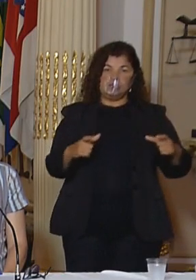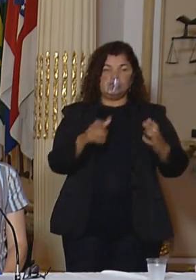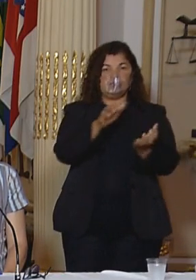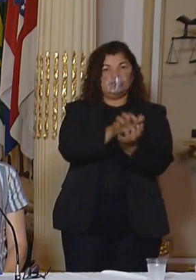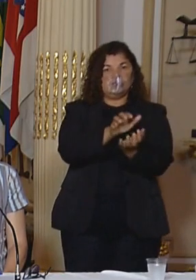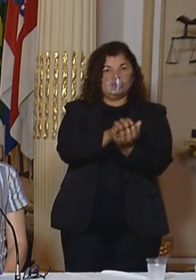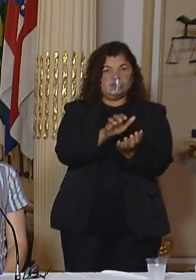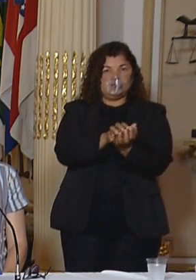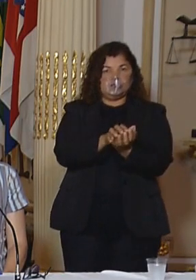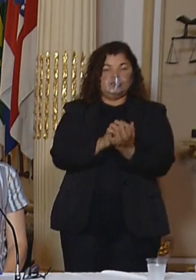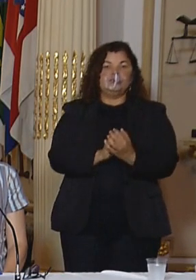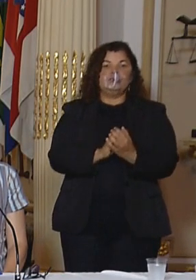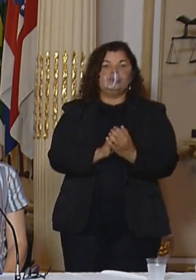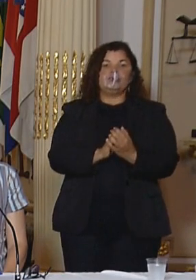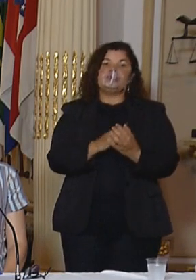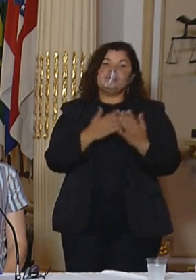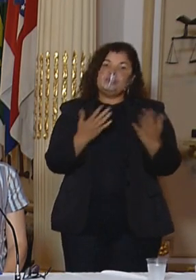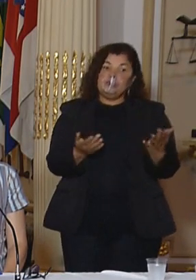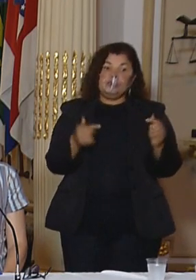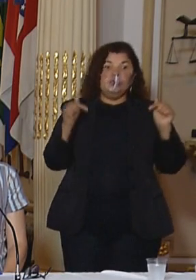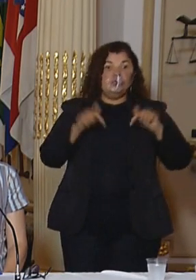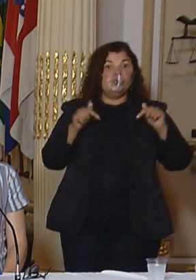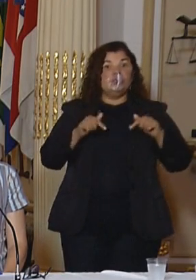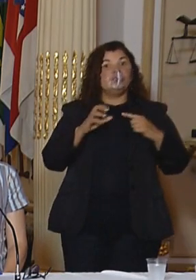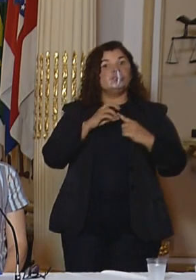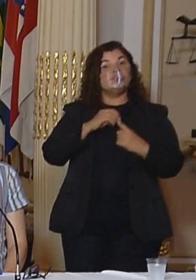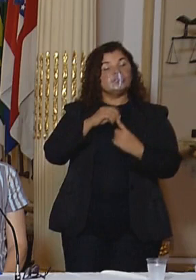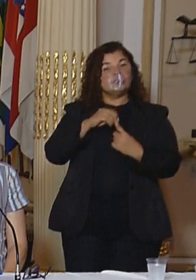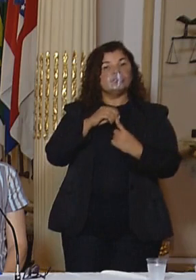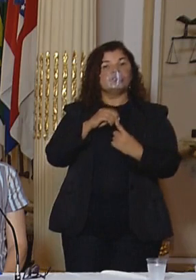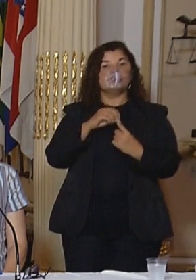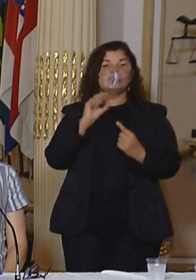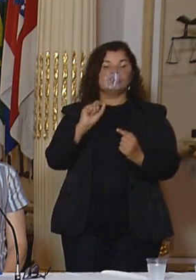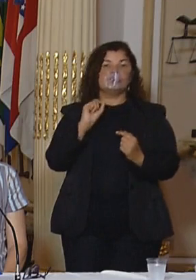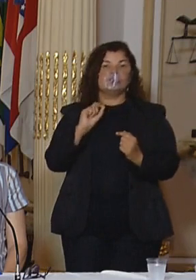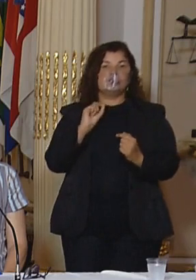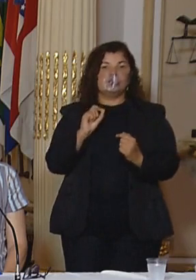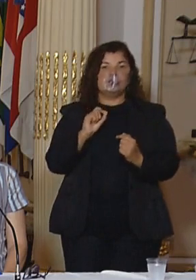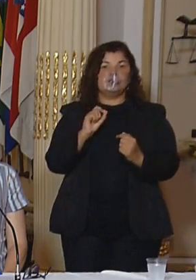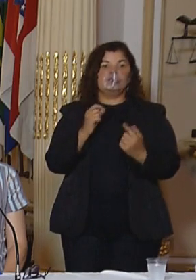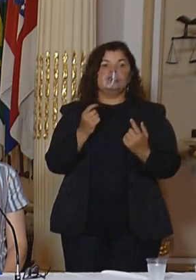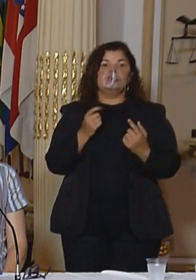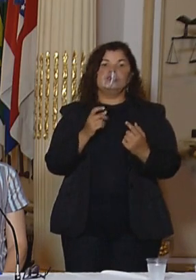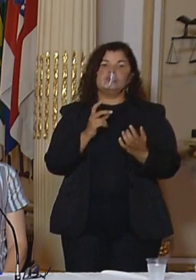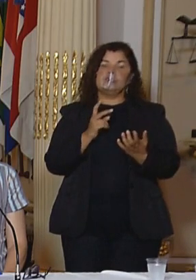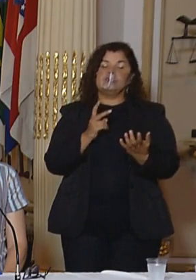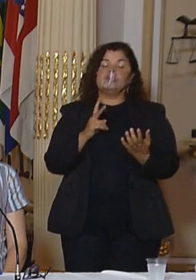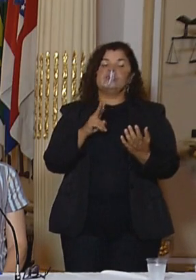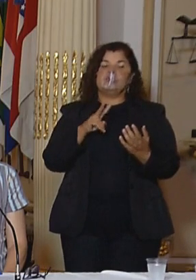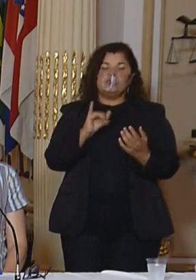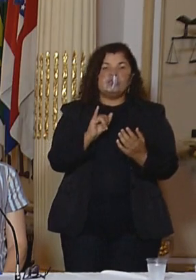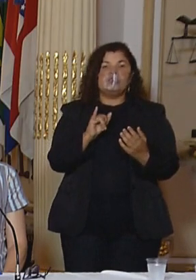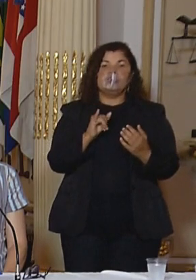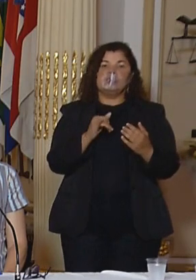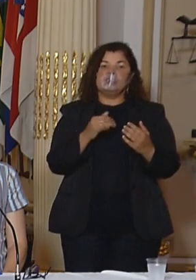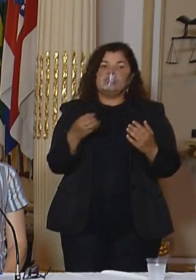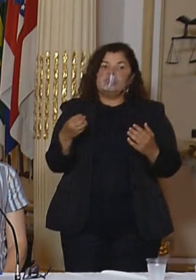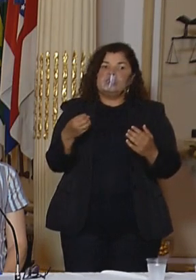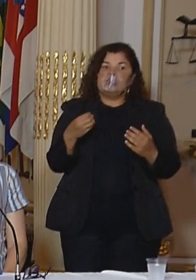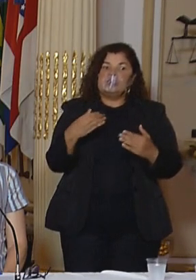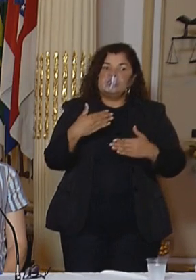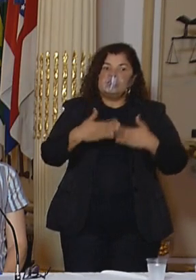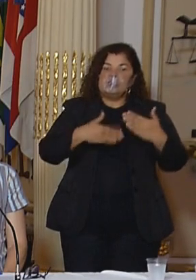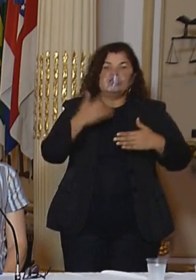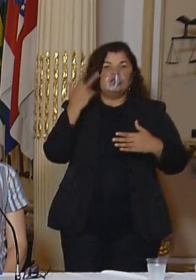Então, a lógica hoje é de, sim, uma tendência de normalização,